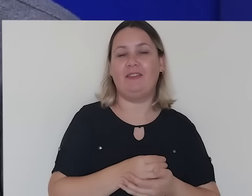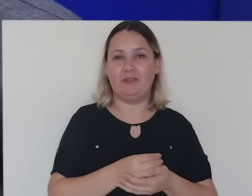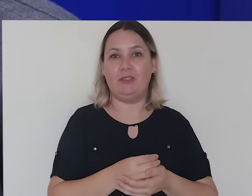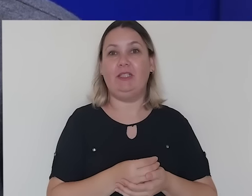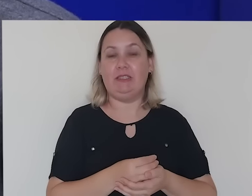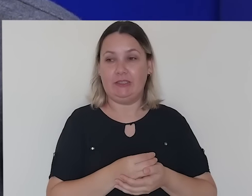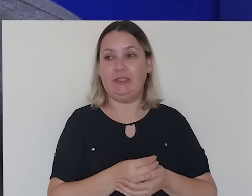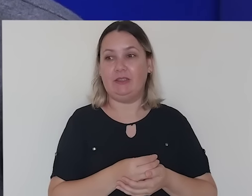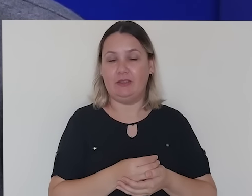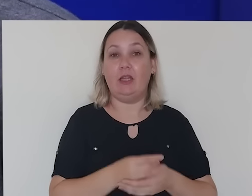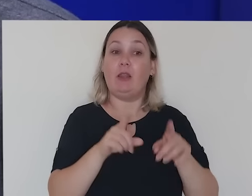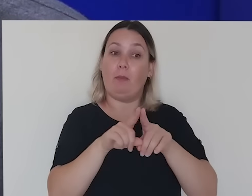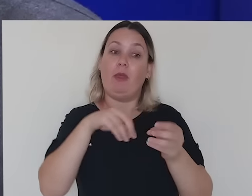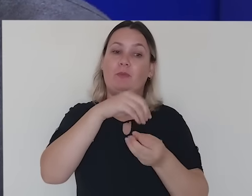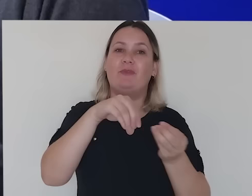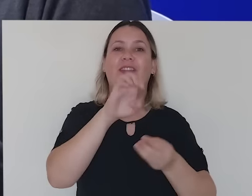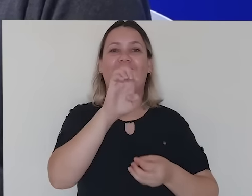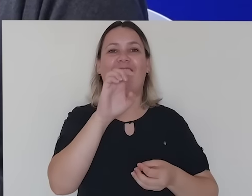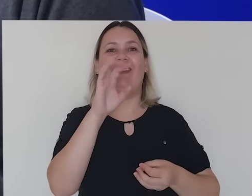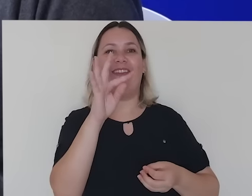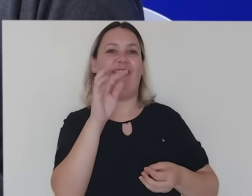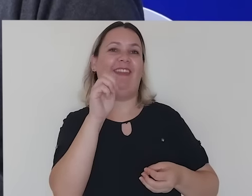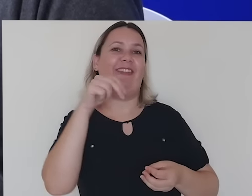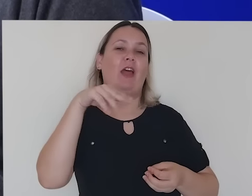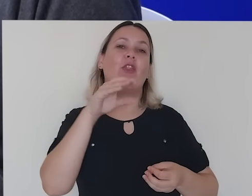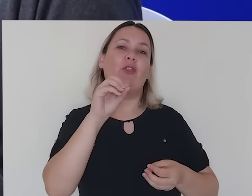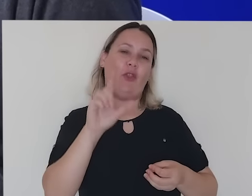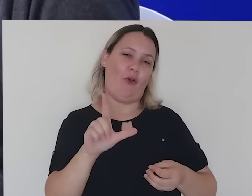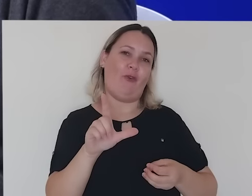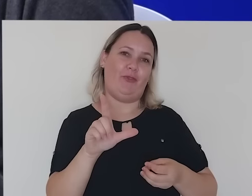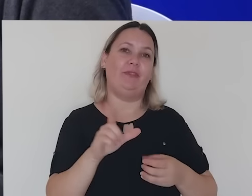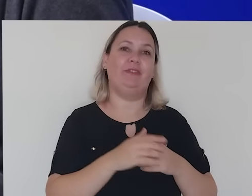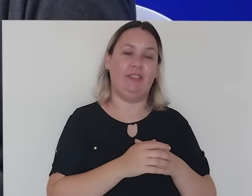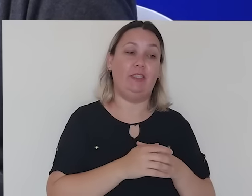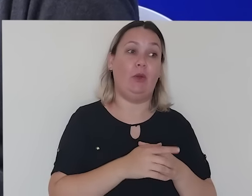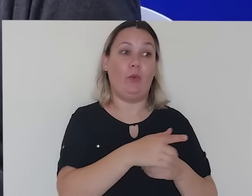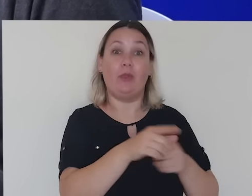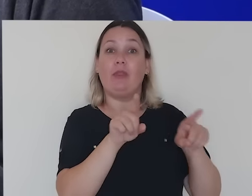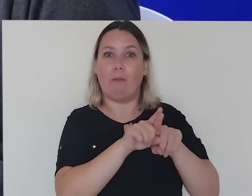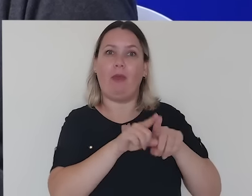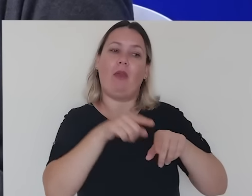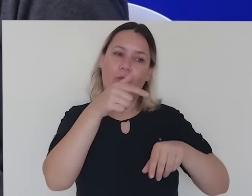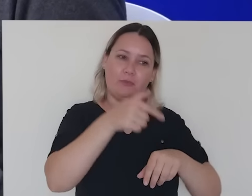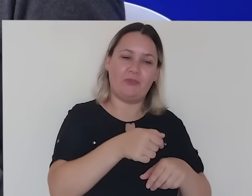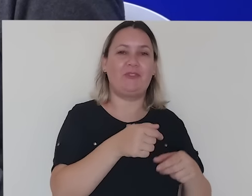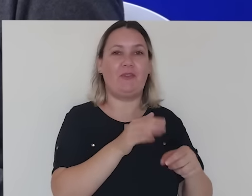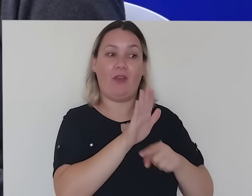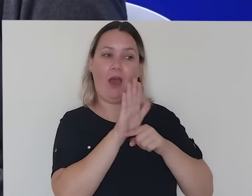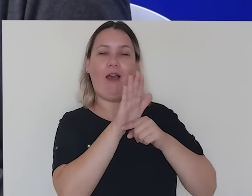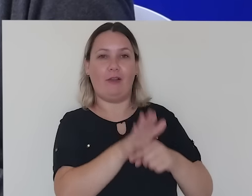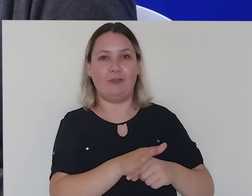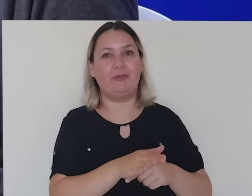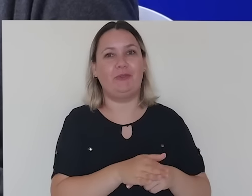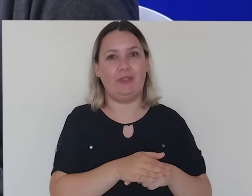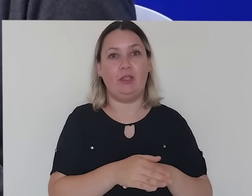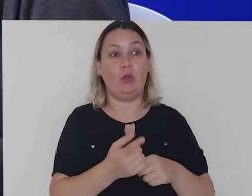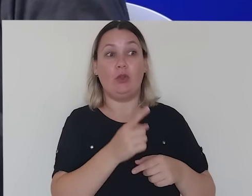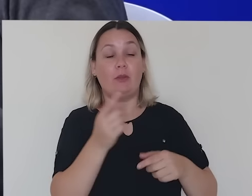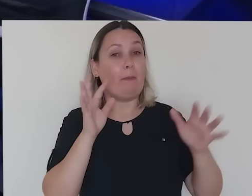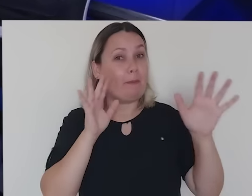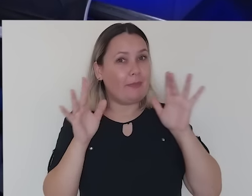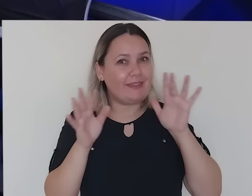riquezas do Brasil que é o etanol né que é um combustível verde é um combustível reconhecido mundialmente eh como